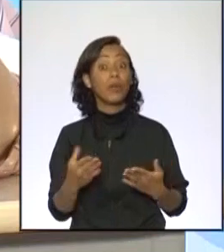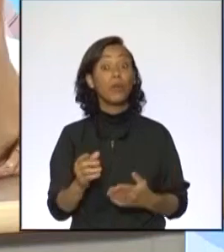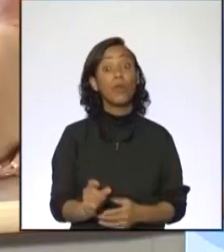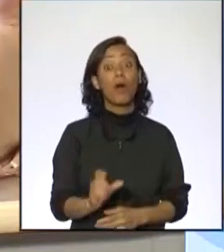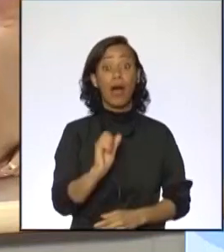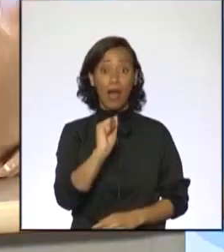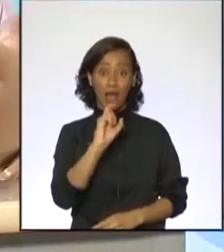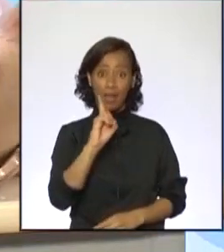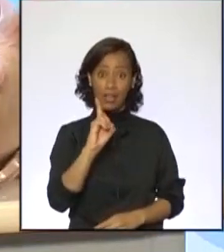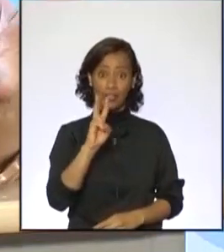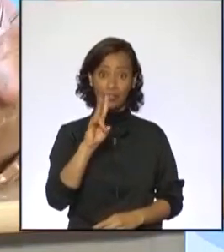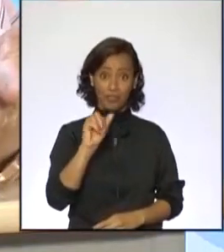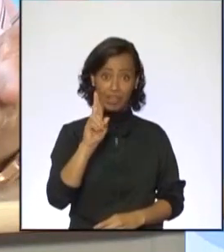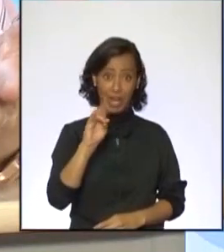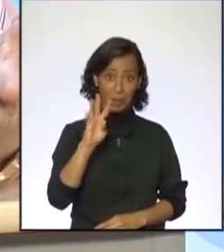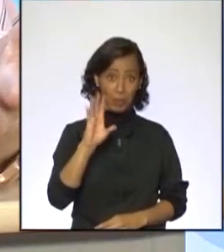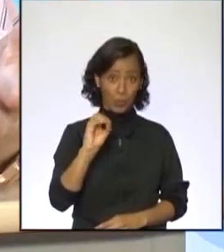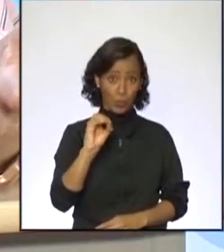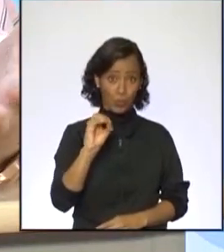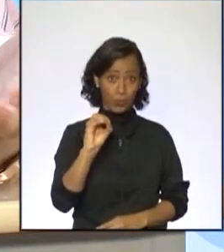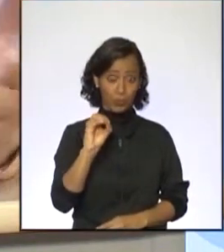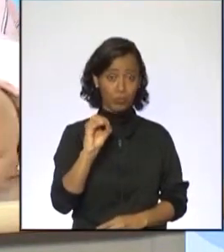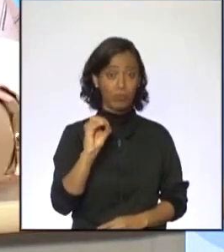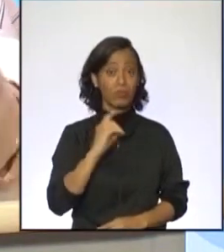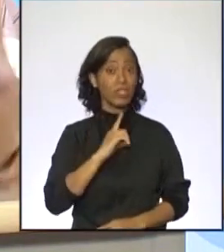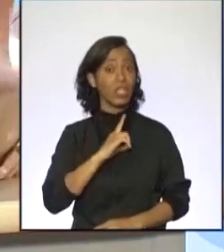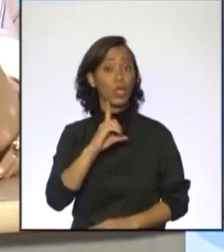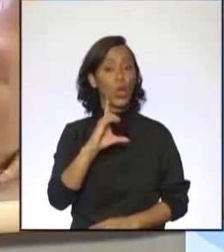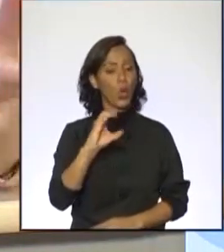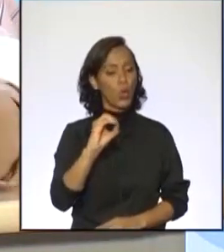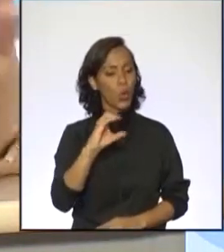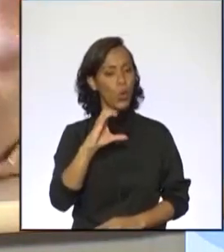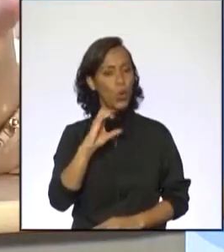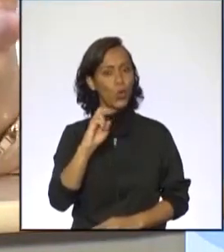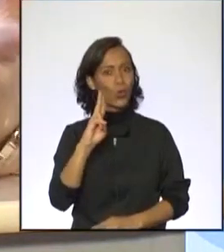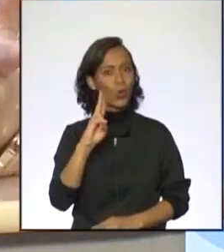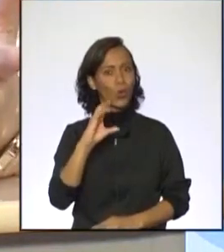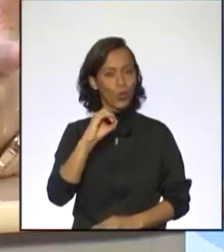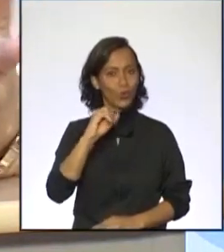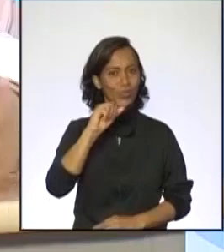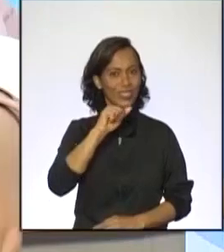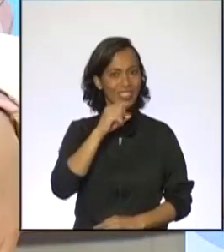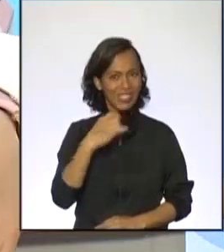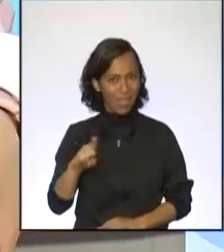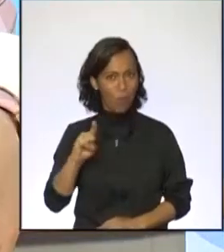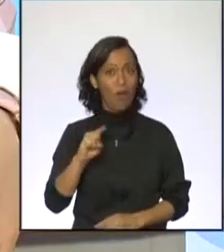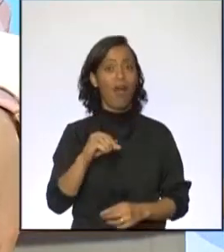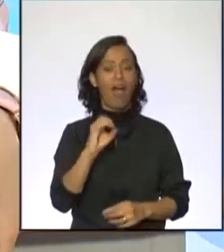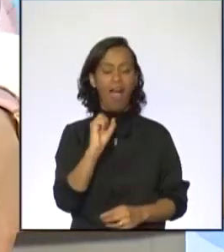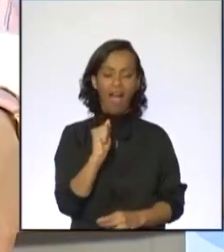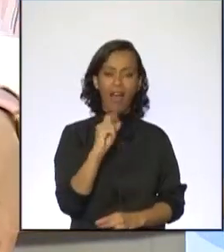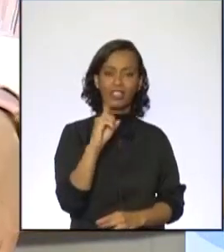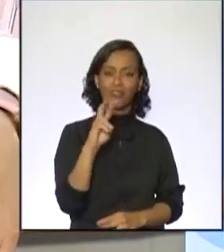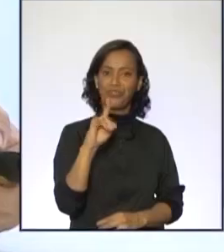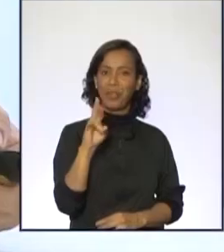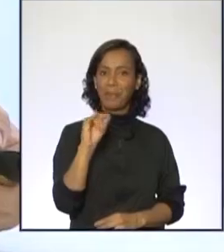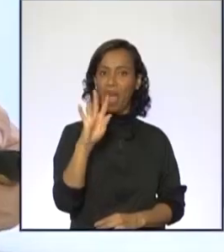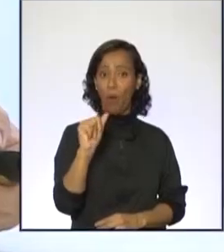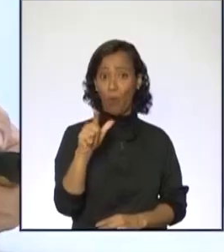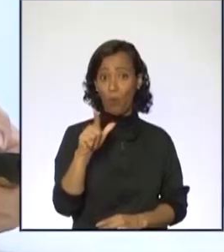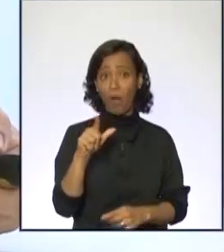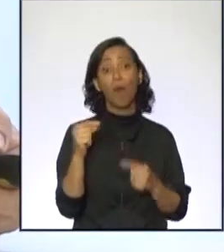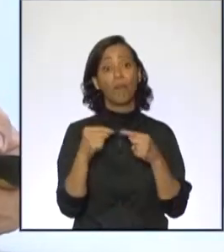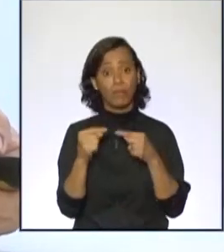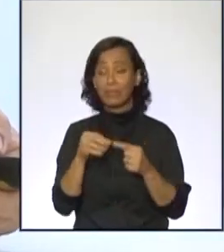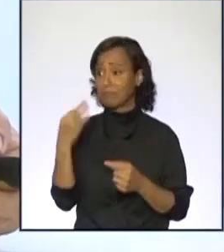se chama locução adverbial. Isso. Né? Que são duas palavras, mas com o mesmo valor. Perfeito. Legal. Agora, nós vamos deixar aí